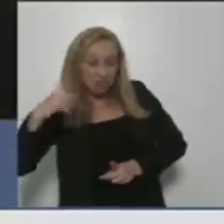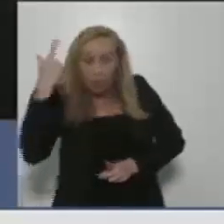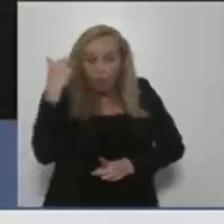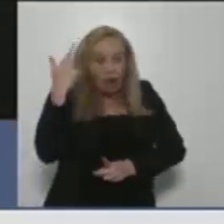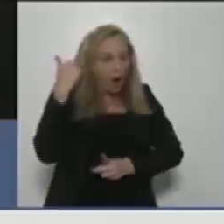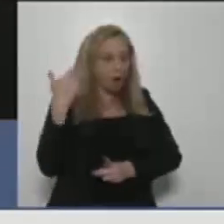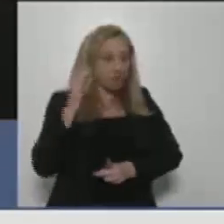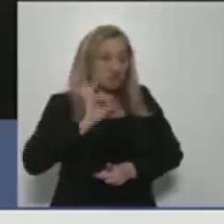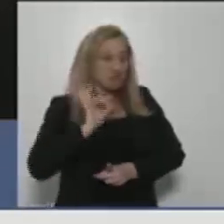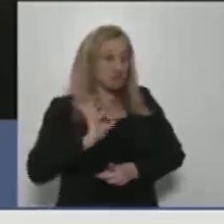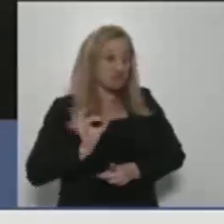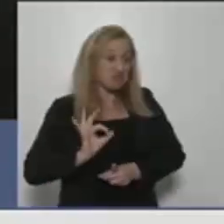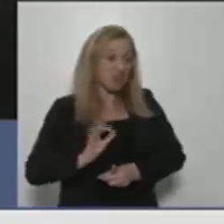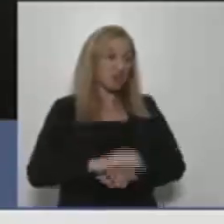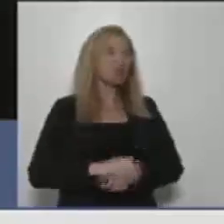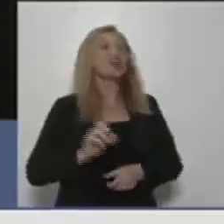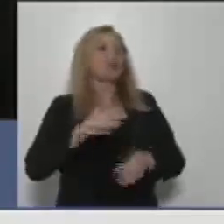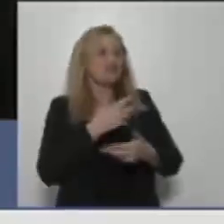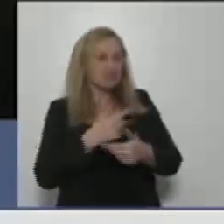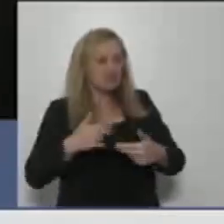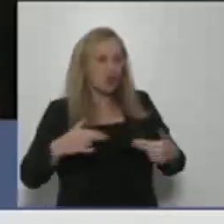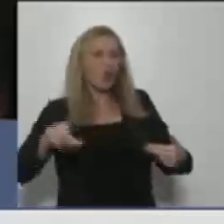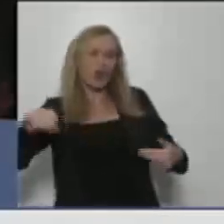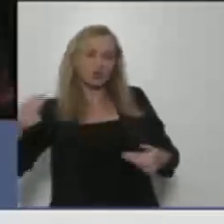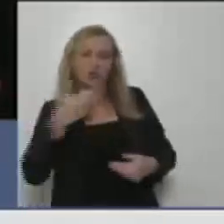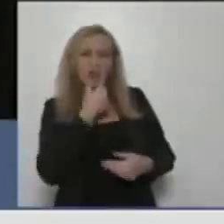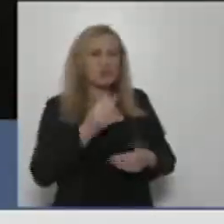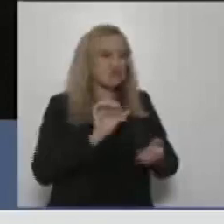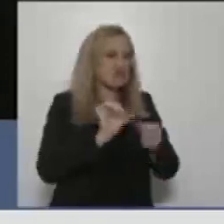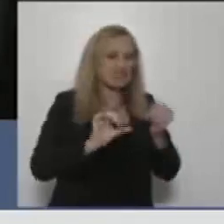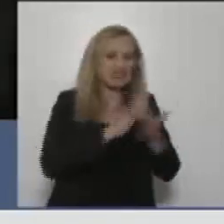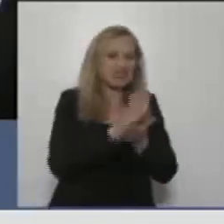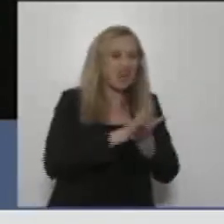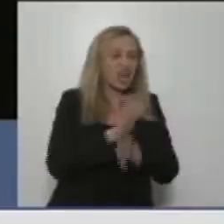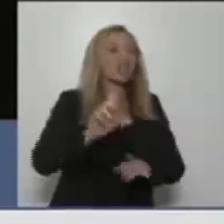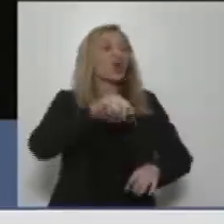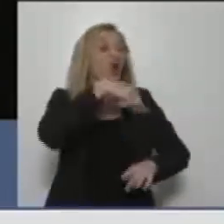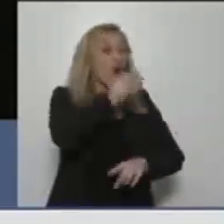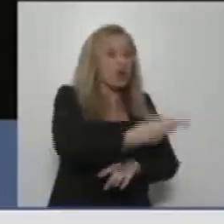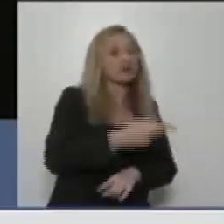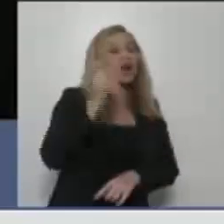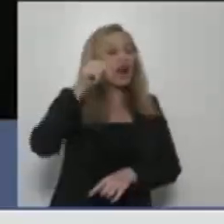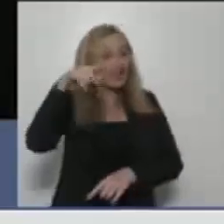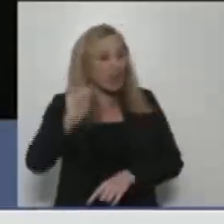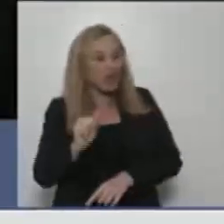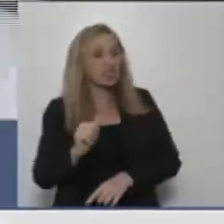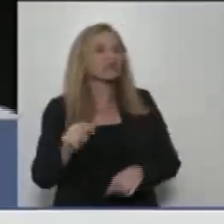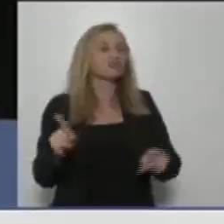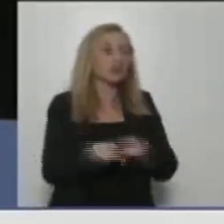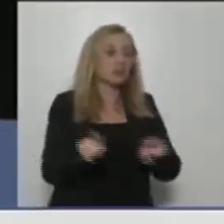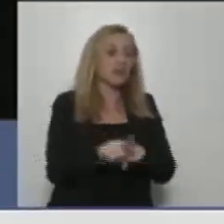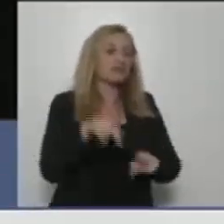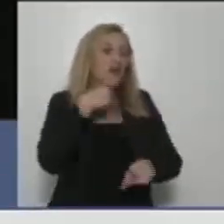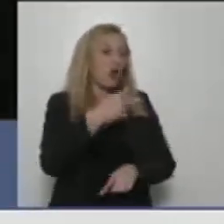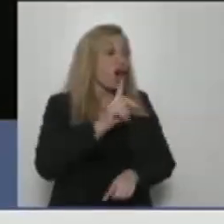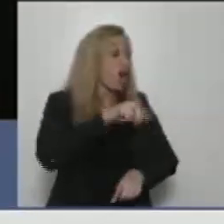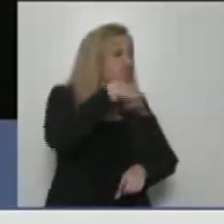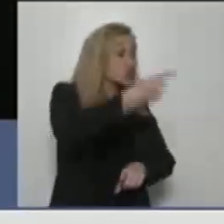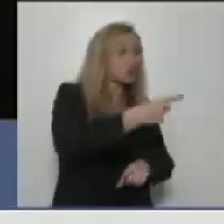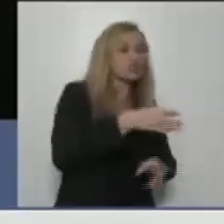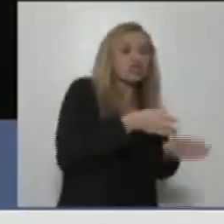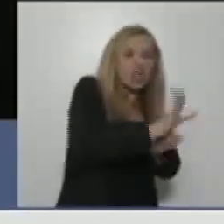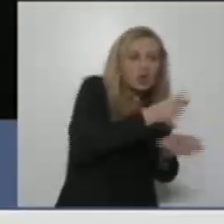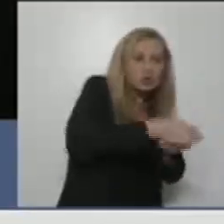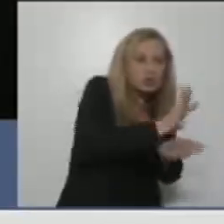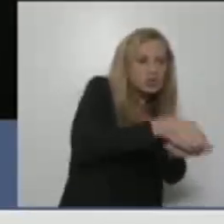Muitas das vezes, como a Alana falou muito bem, as outras mulheres auxiliam as irmãs,